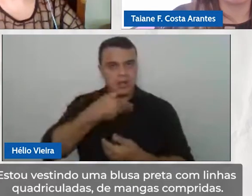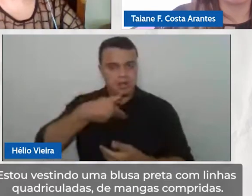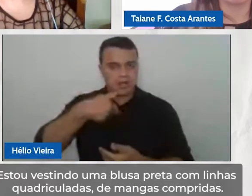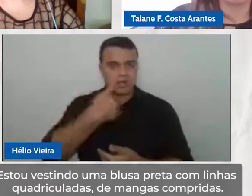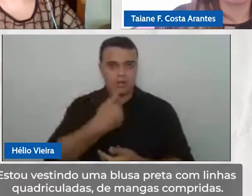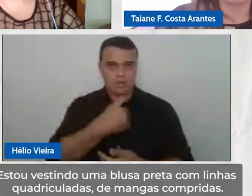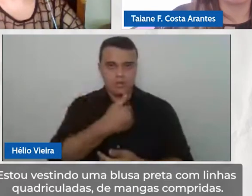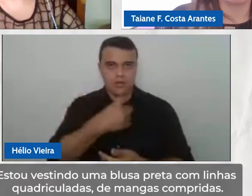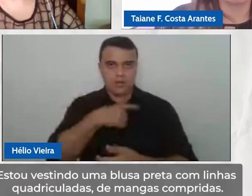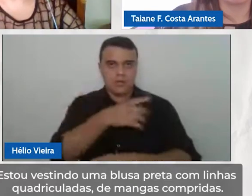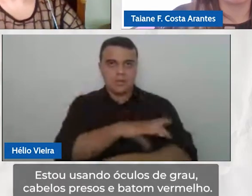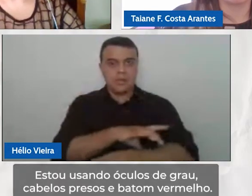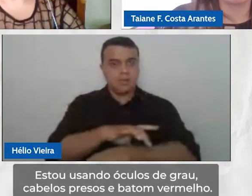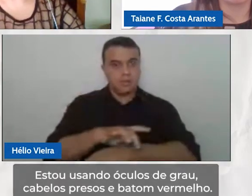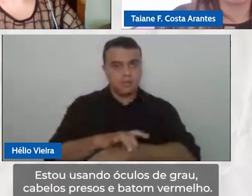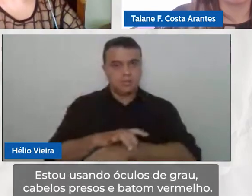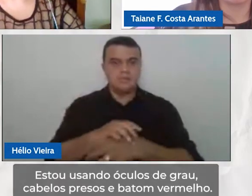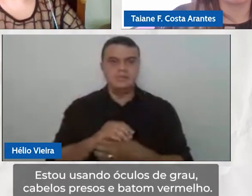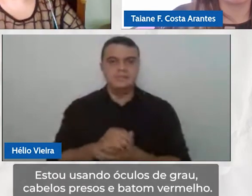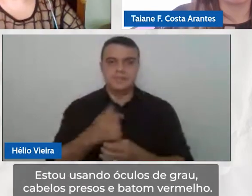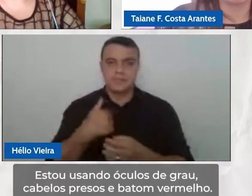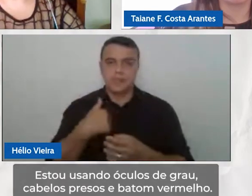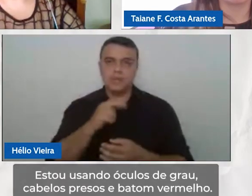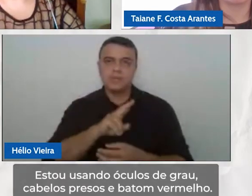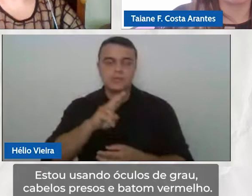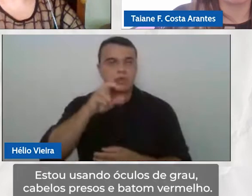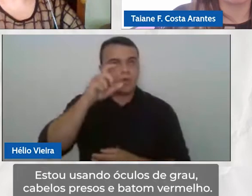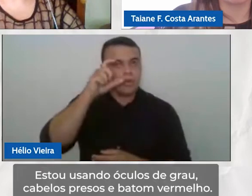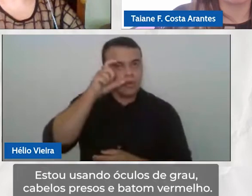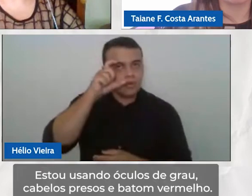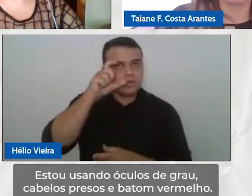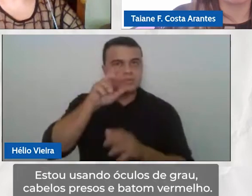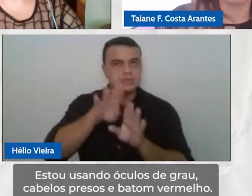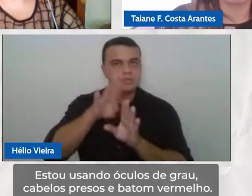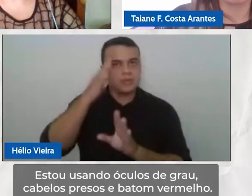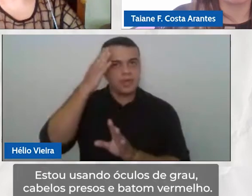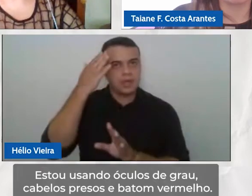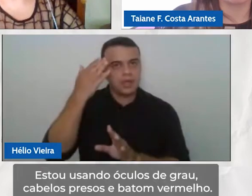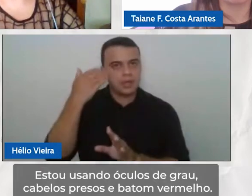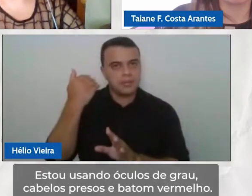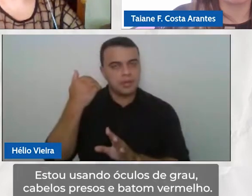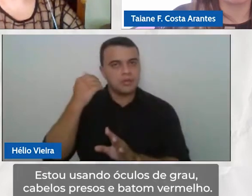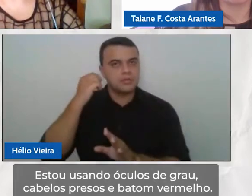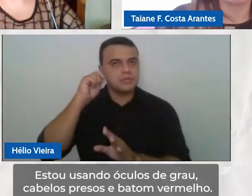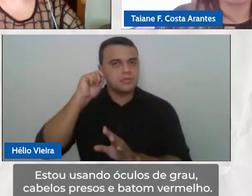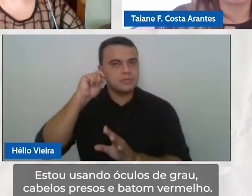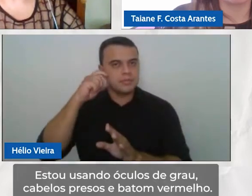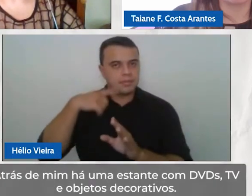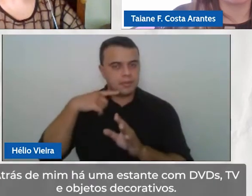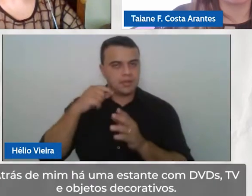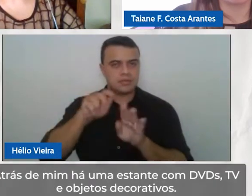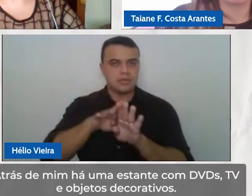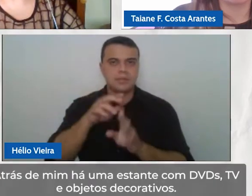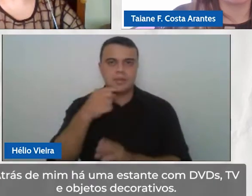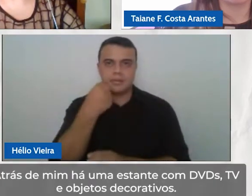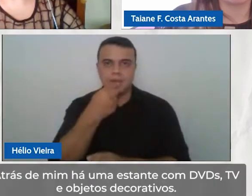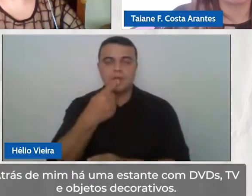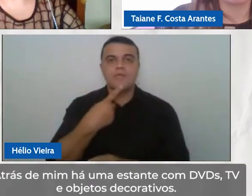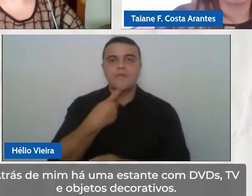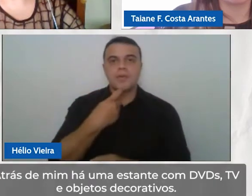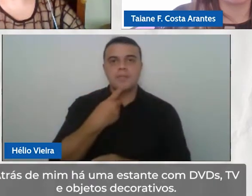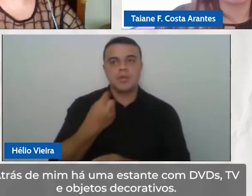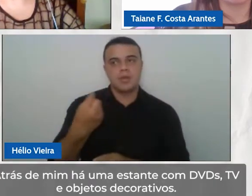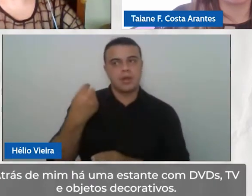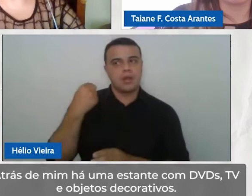de mangas compridas. Estou usando óculos de grau, cabelos presos e batom vermelho. Atrás de mim há